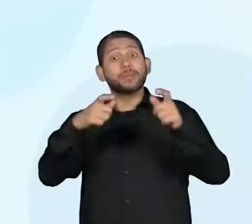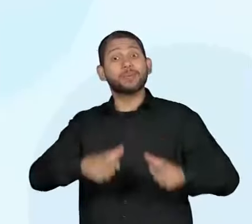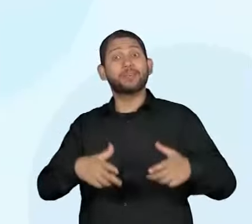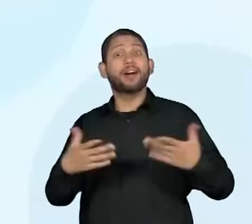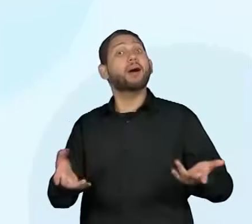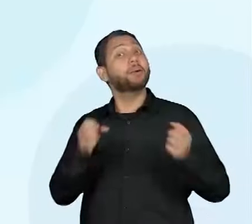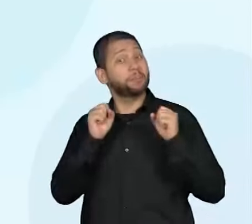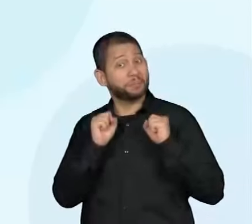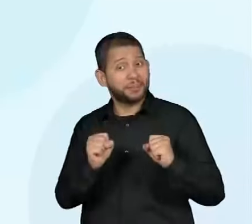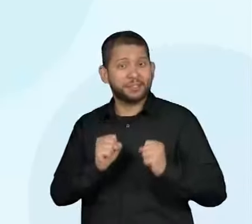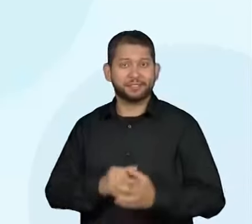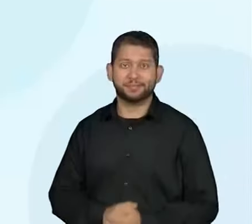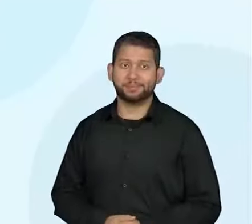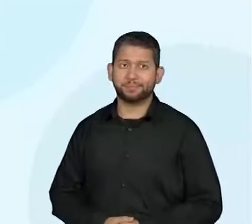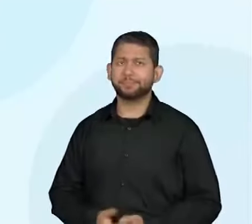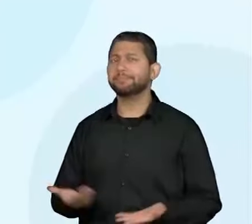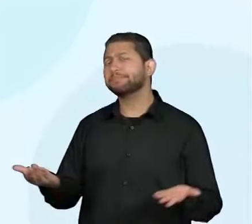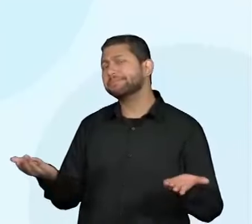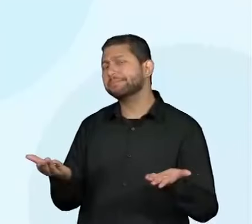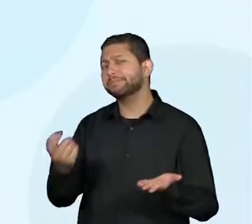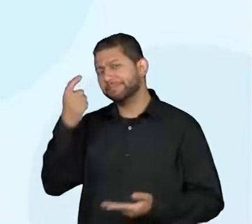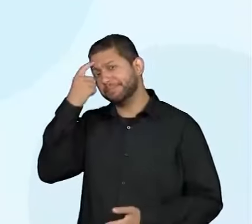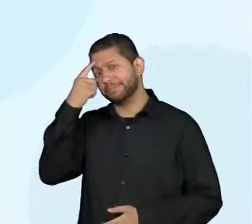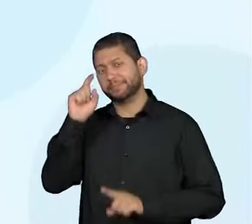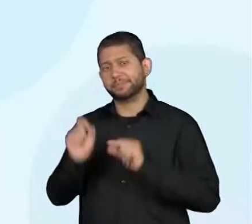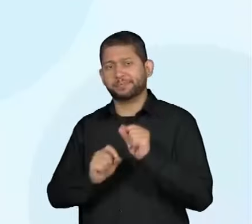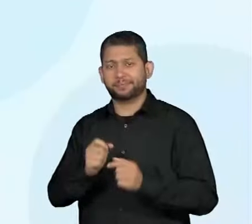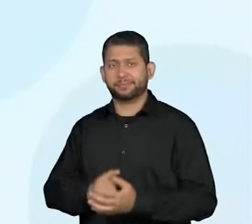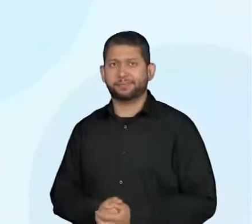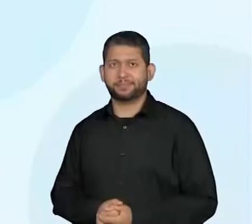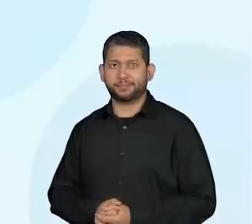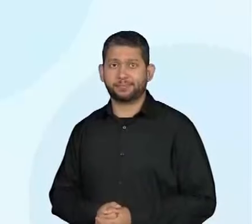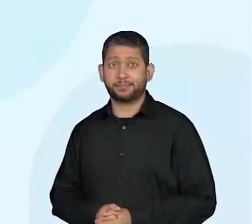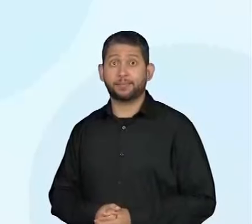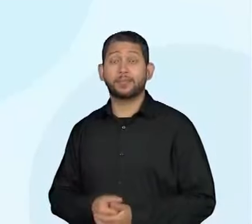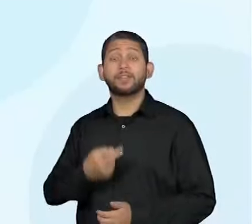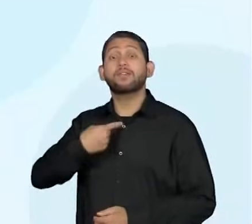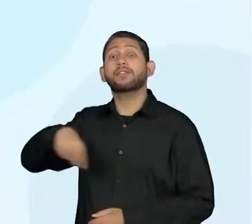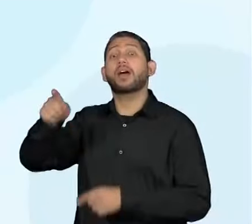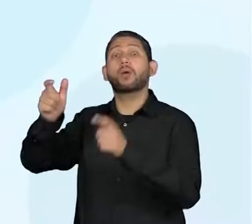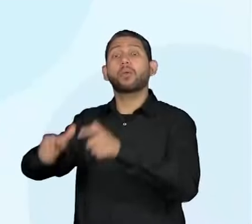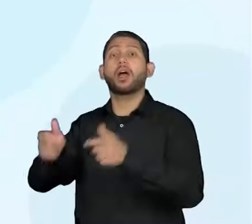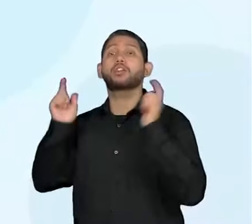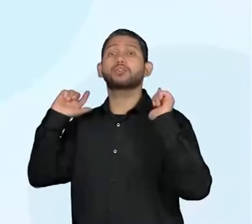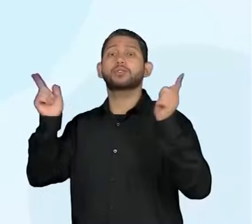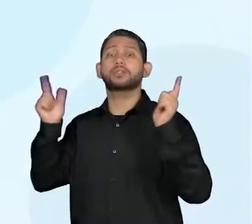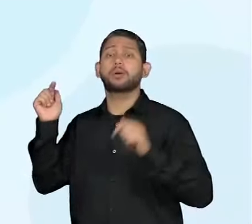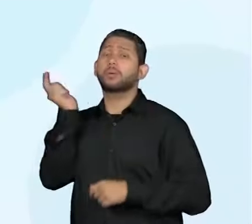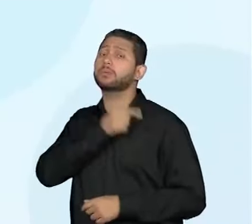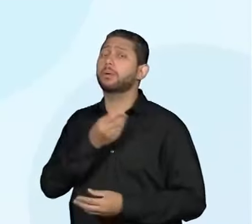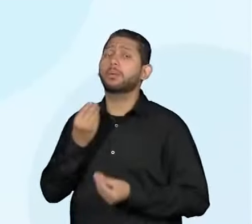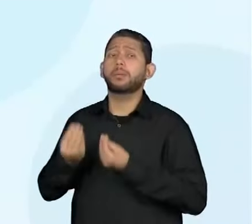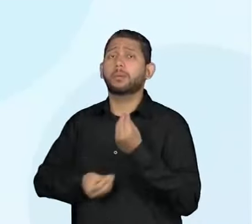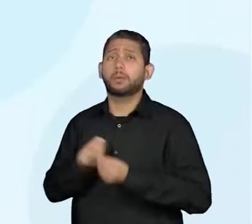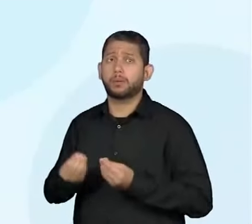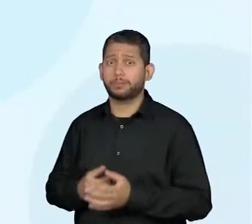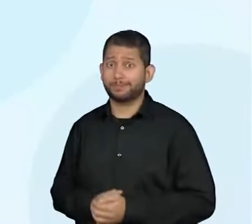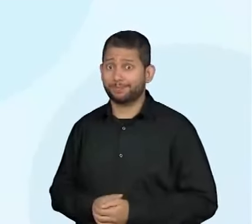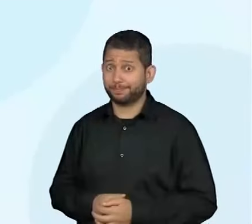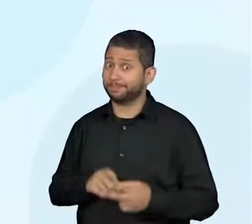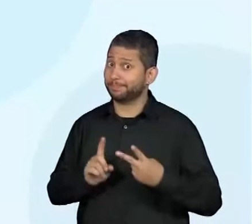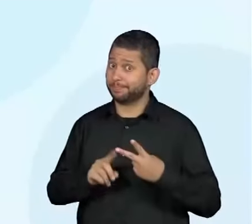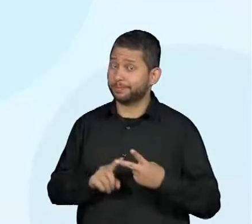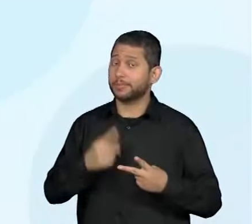algumas questões, como o que é possível fazer lá para se divertir? O que você mais gosta de fazer na sua cidade, né?